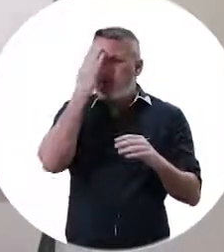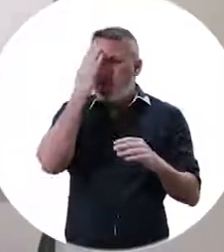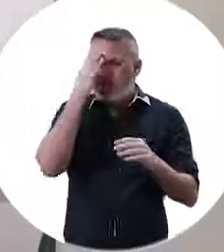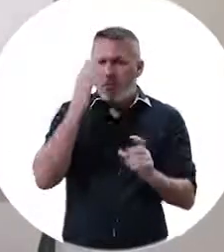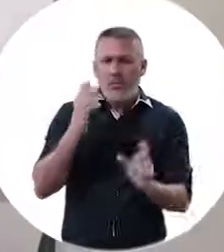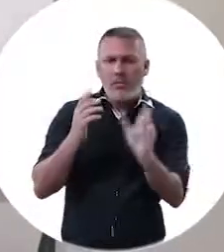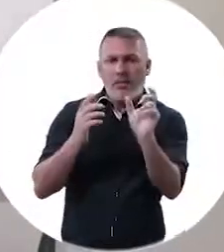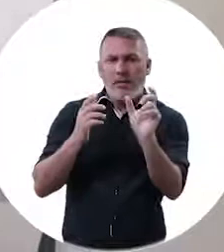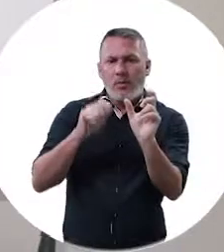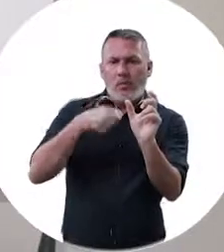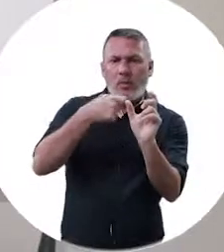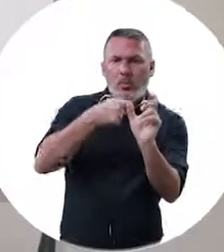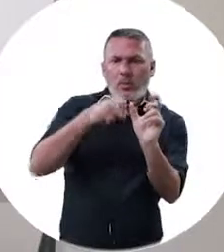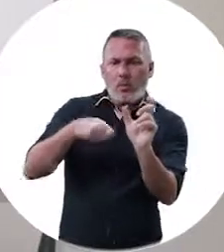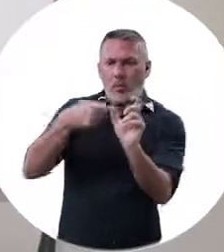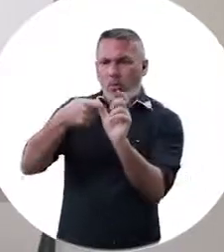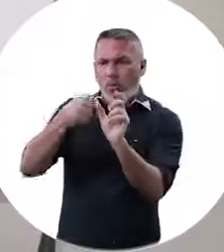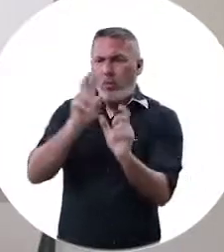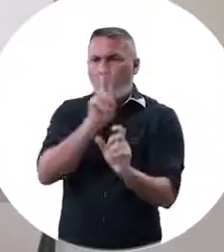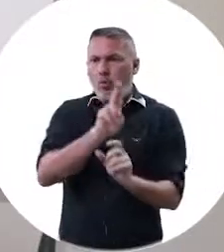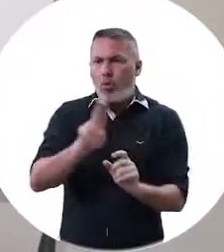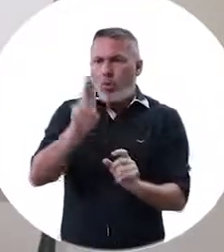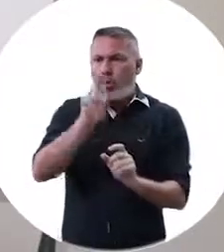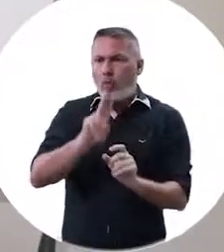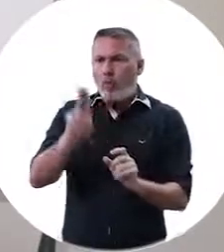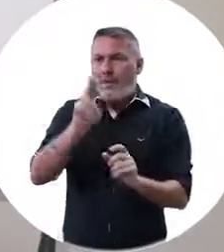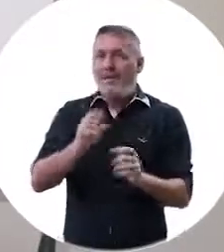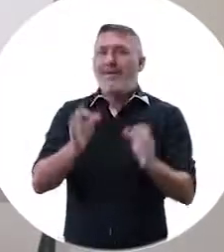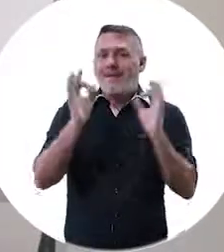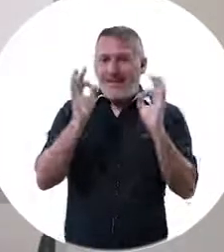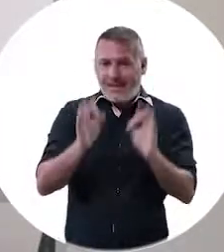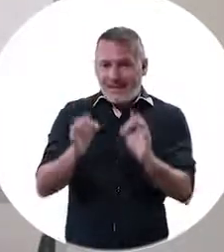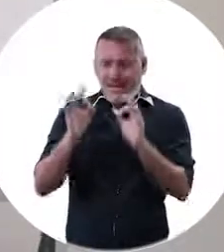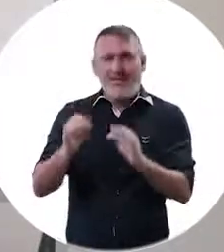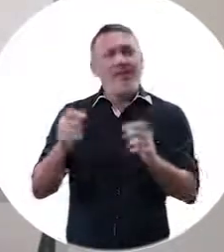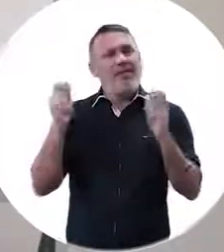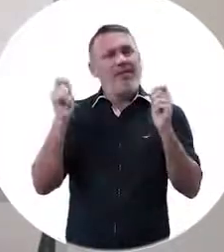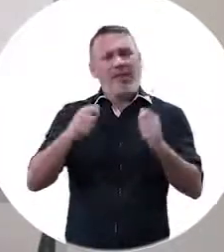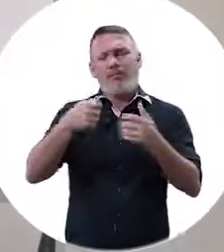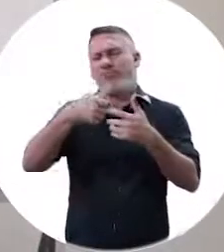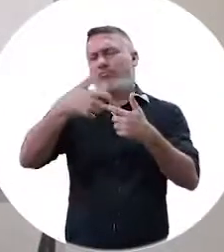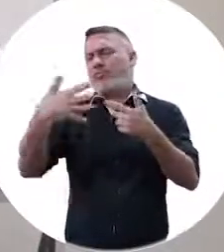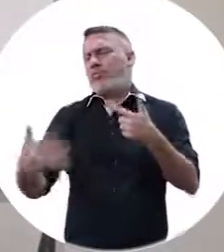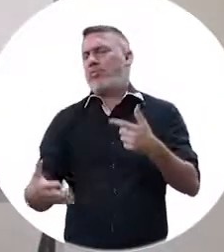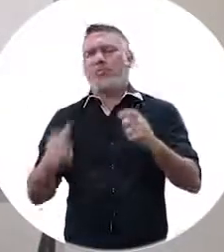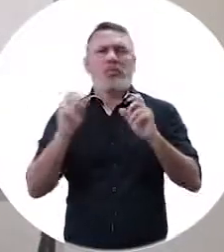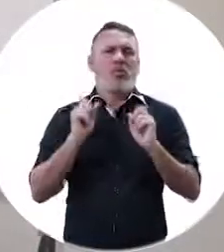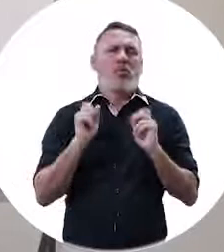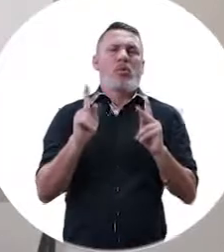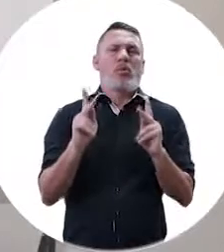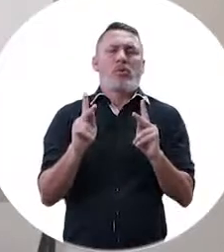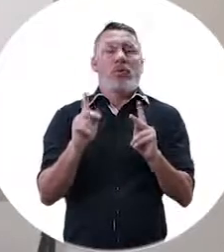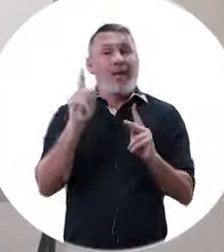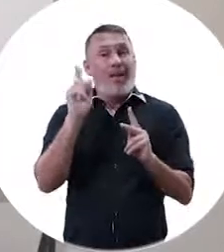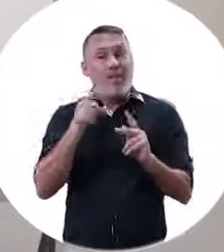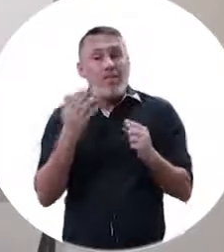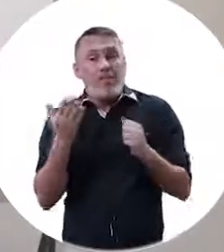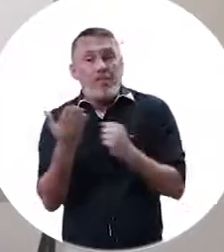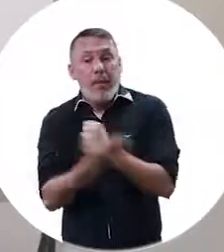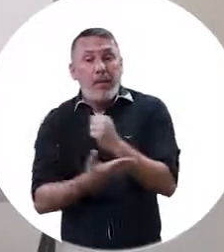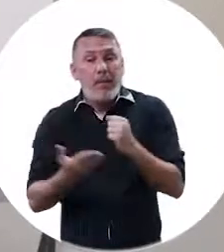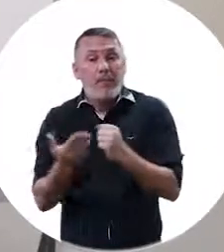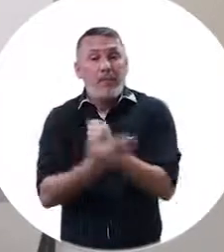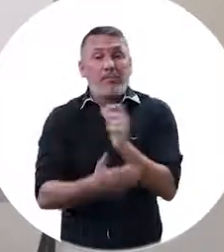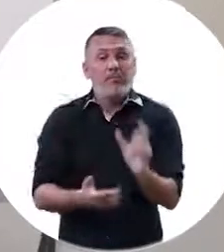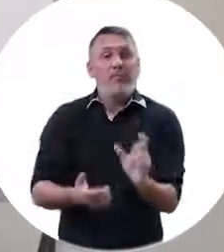você consegue dar nome para um hidrocarboneto, você consegue dar nome para todas as outras funções orgânicas. A